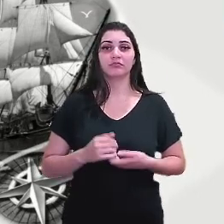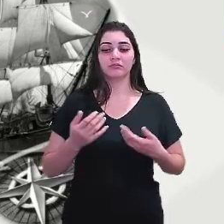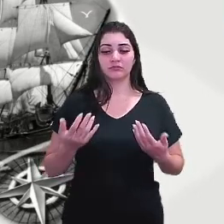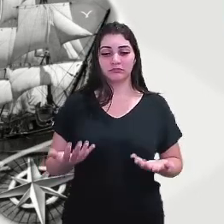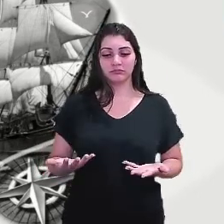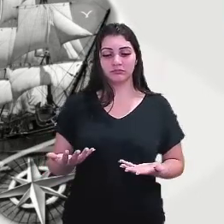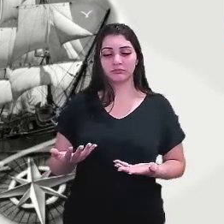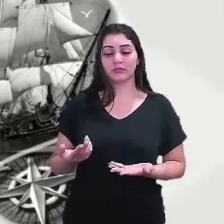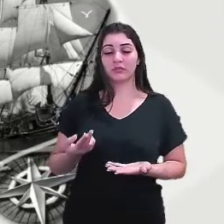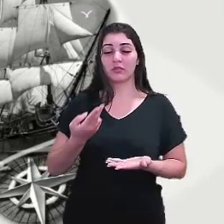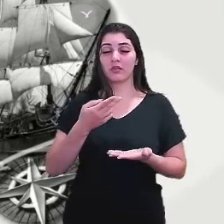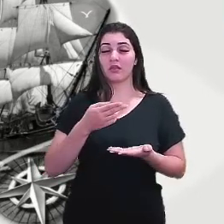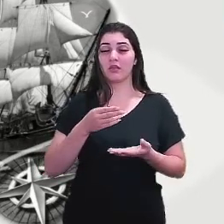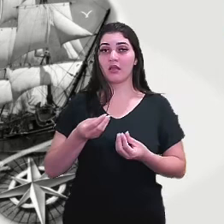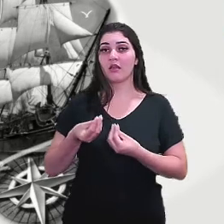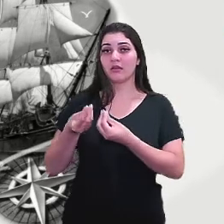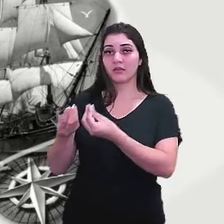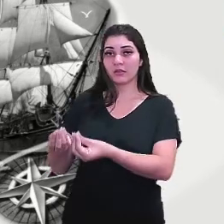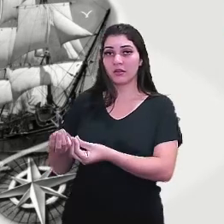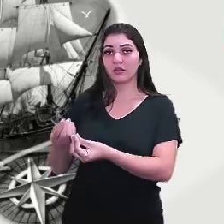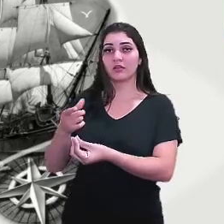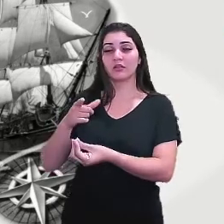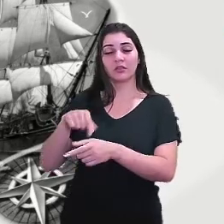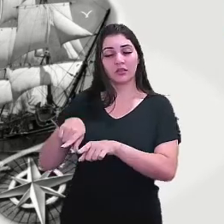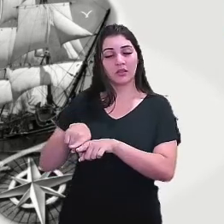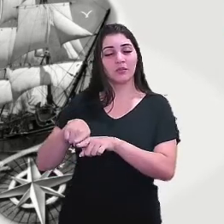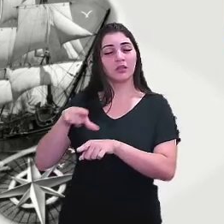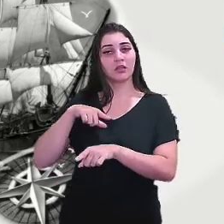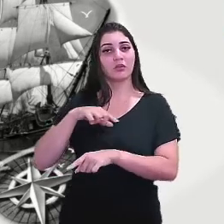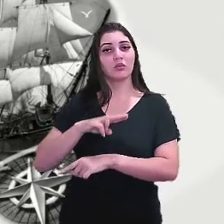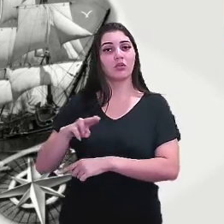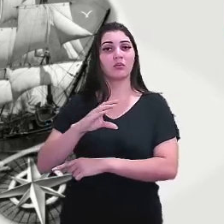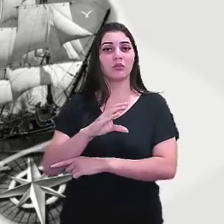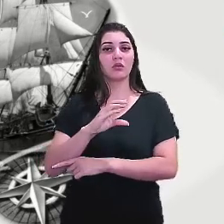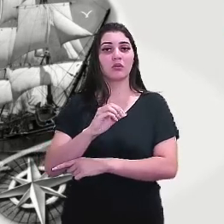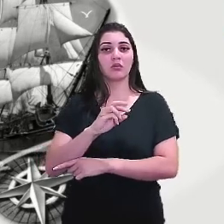E essa entrega, né, era conhecida como os Correios da época.